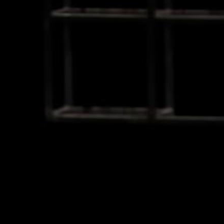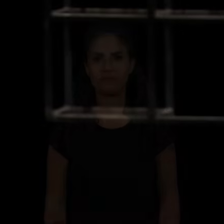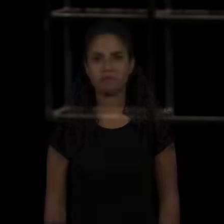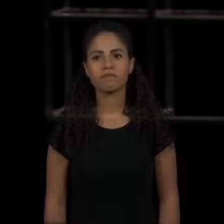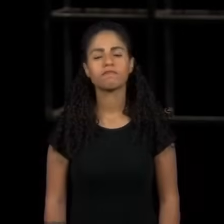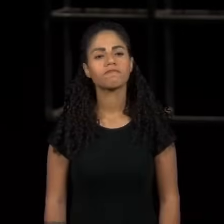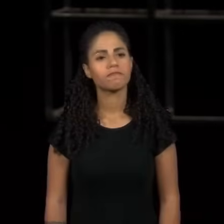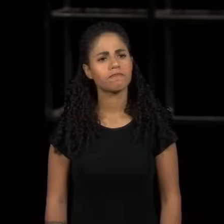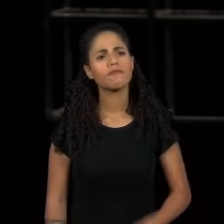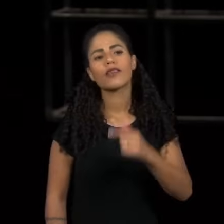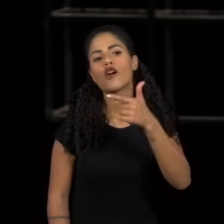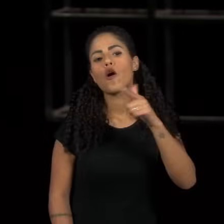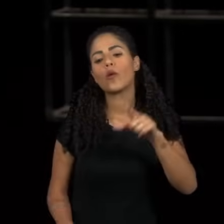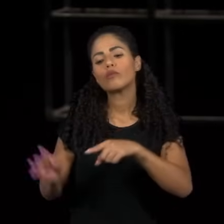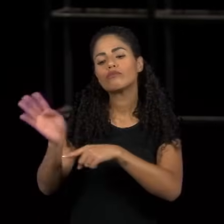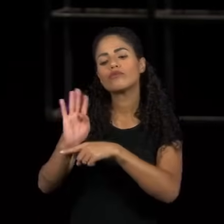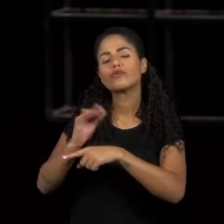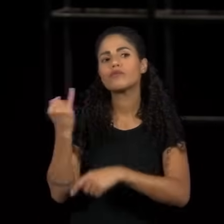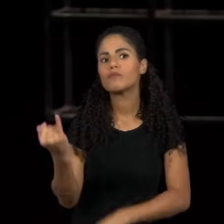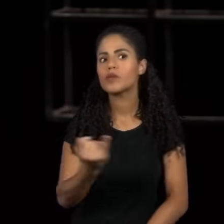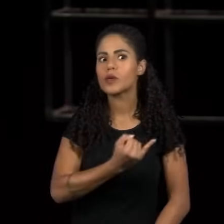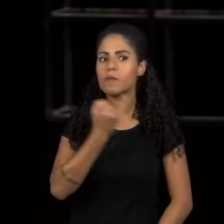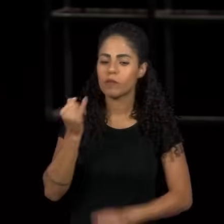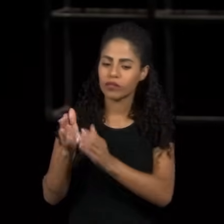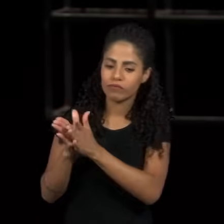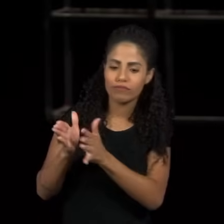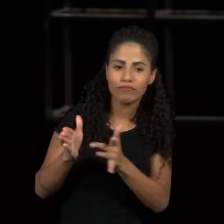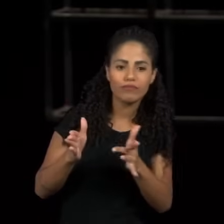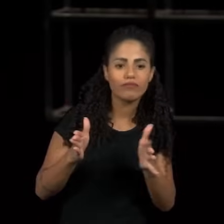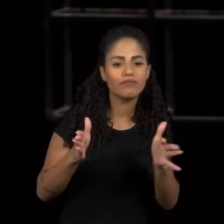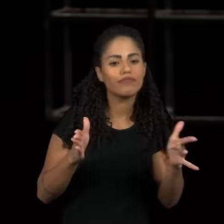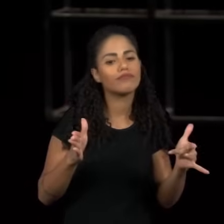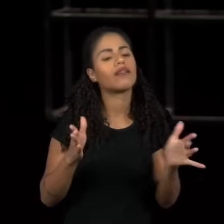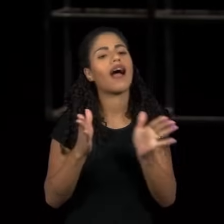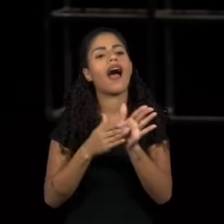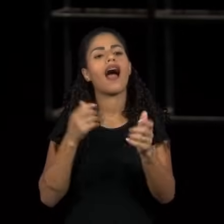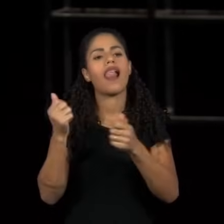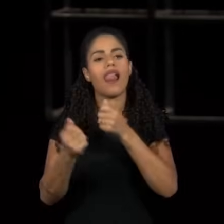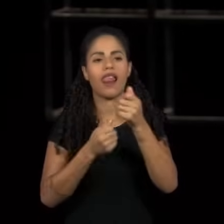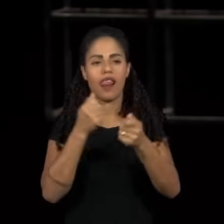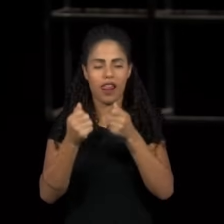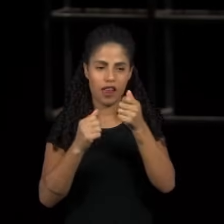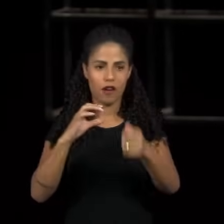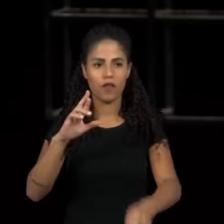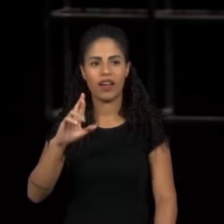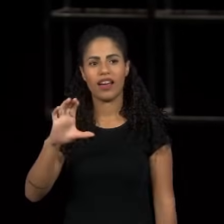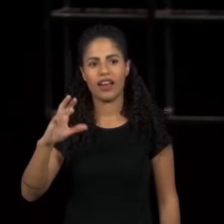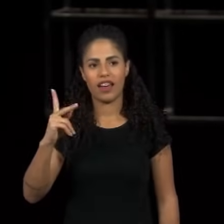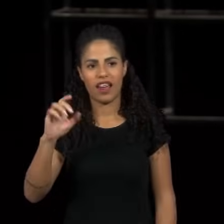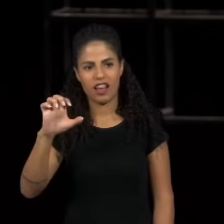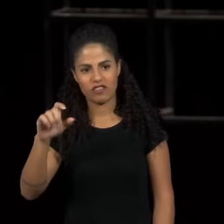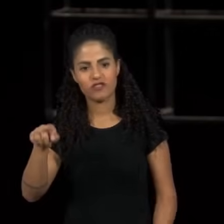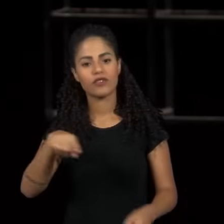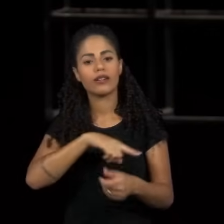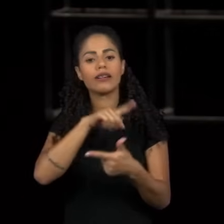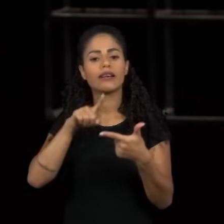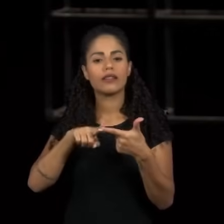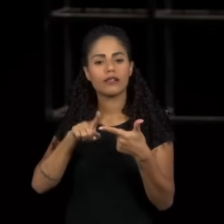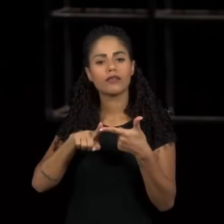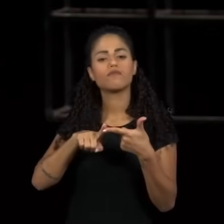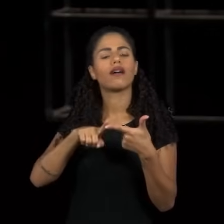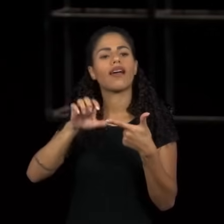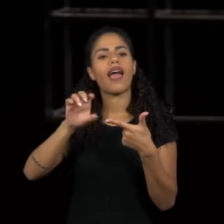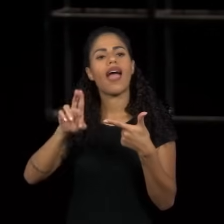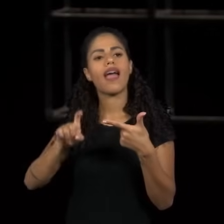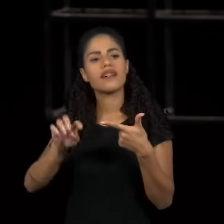Selma, outros filmes fundamentais aí na sua história são Aleluia Gretchen, do Silvio Bach, Chega de Saudade, da Laís Bodansky,